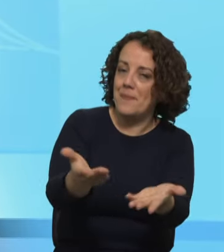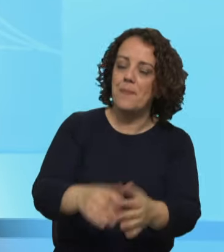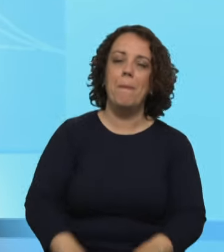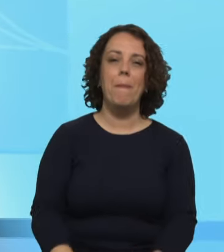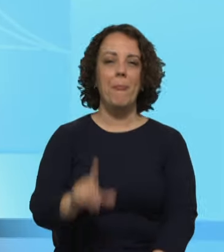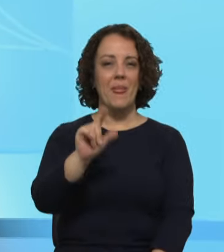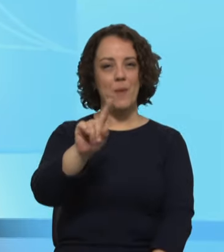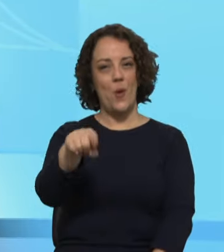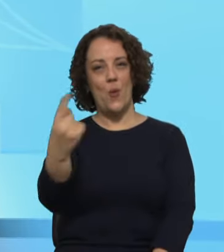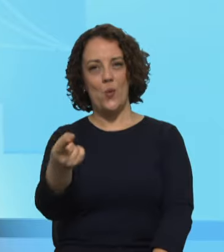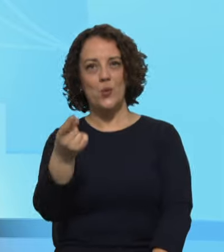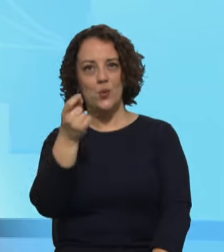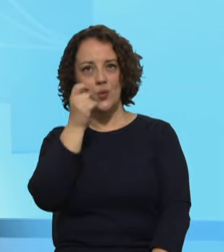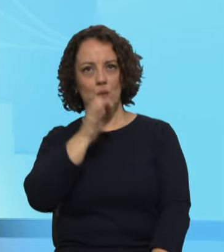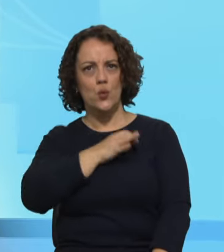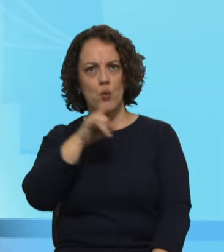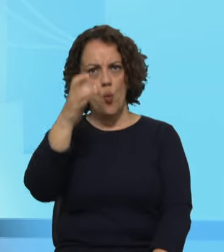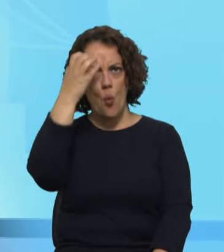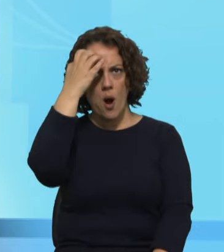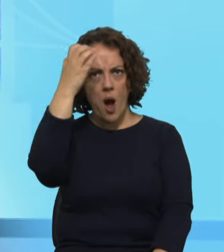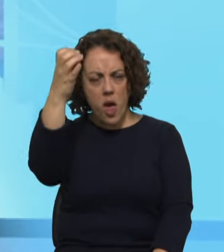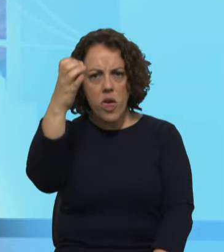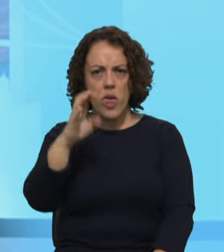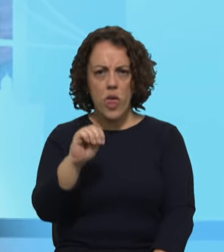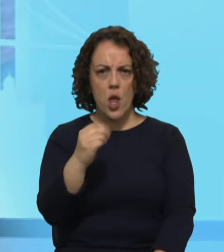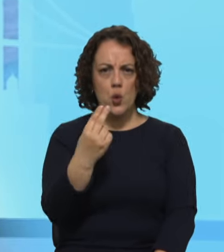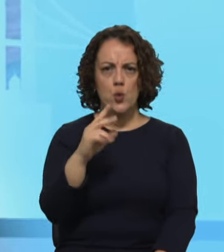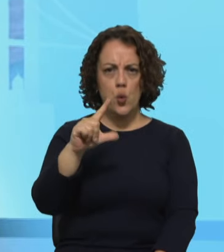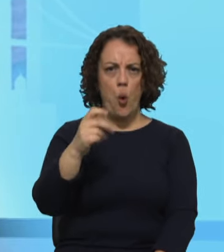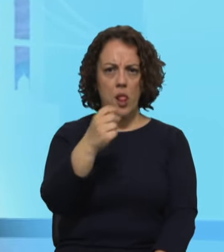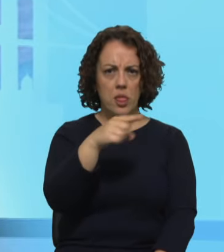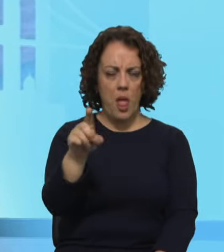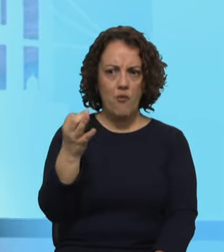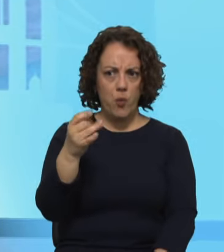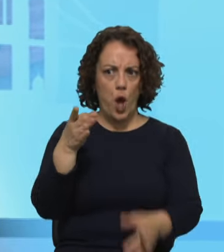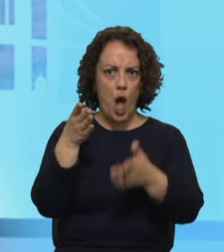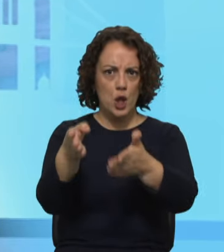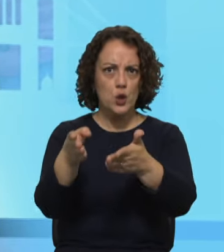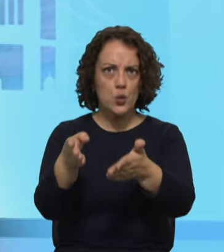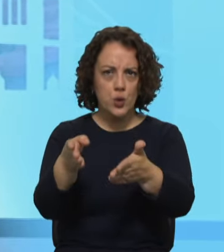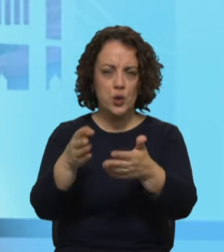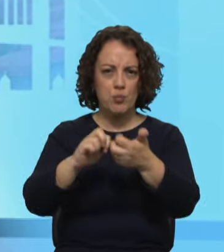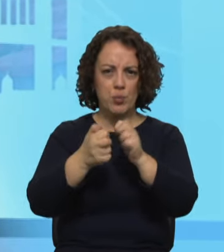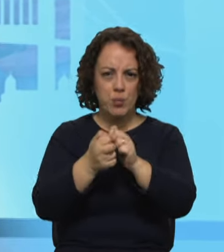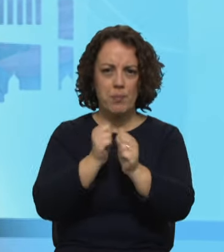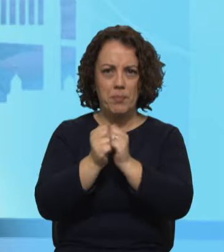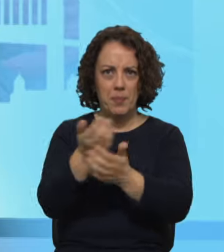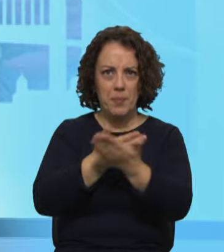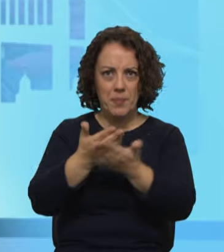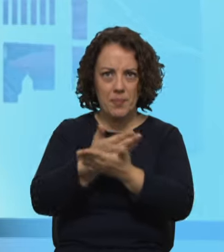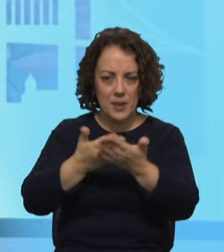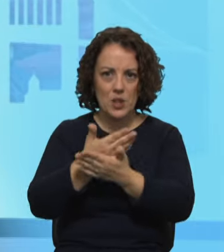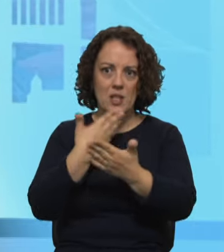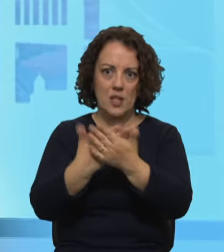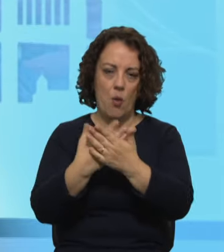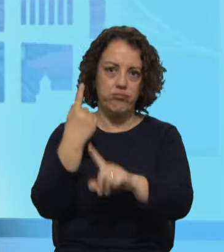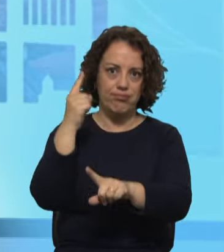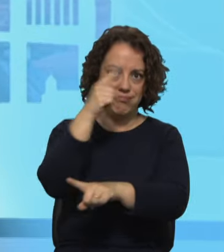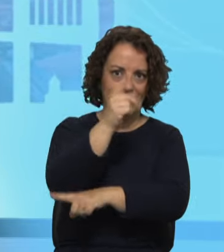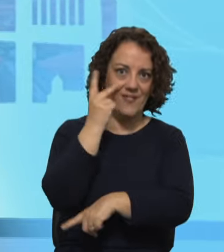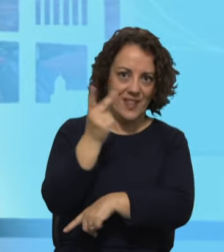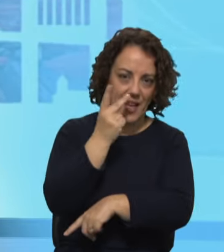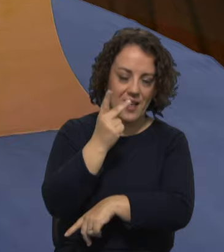do do Rei do sultão do Rei do sultão que vos ajudou a ultrapassar questões burocráticas para vocês conseguirem seguir viagem também